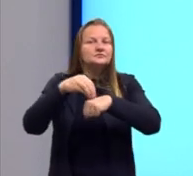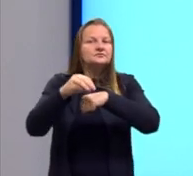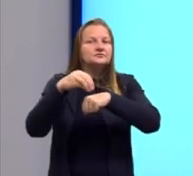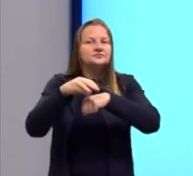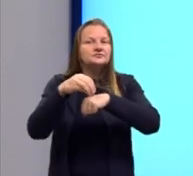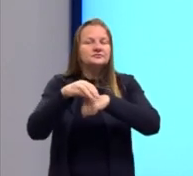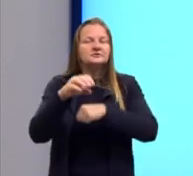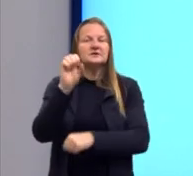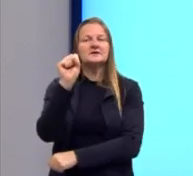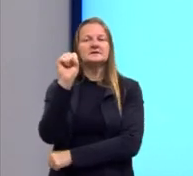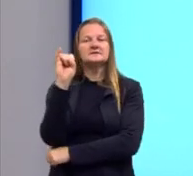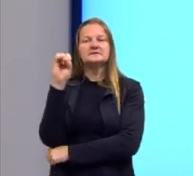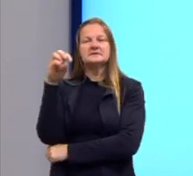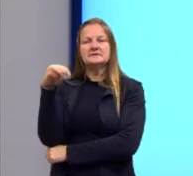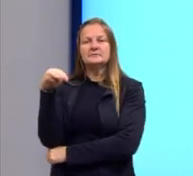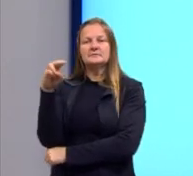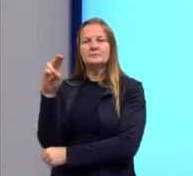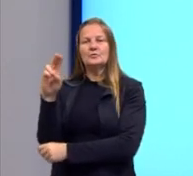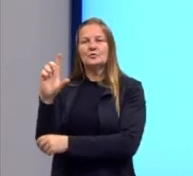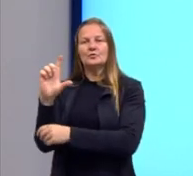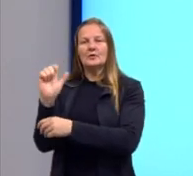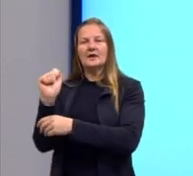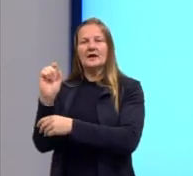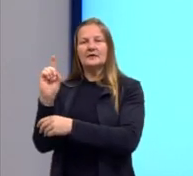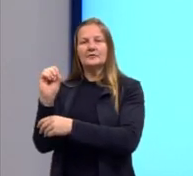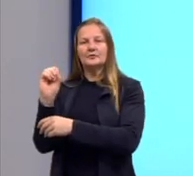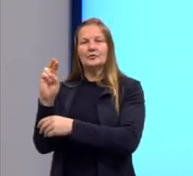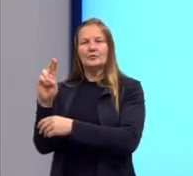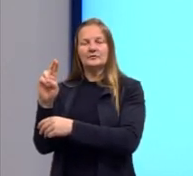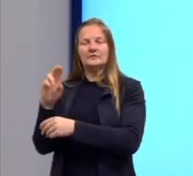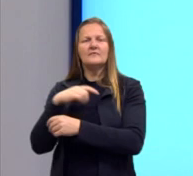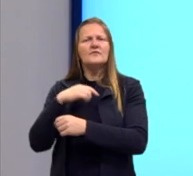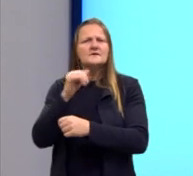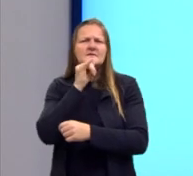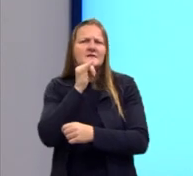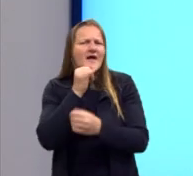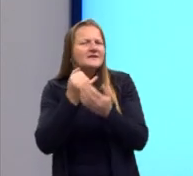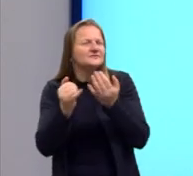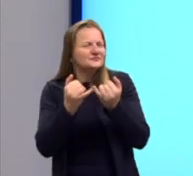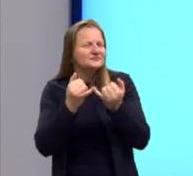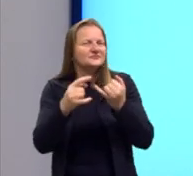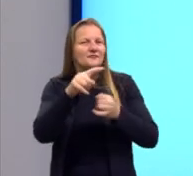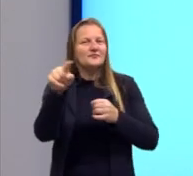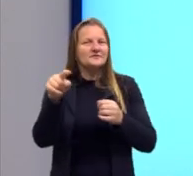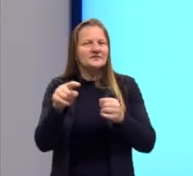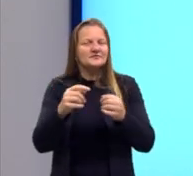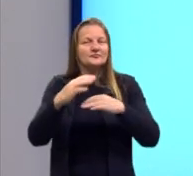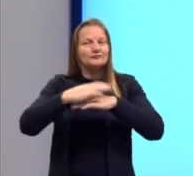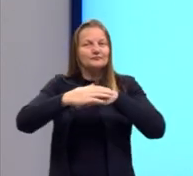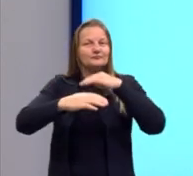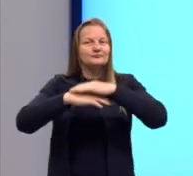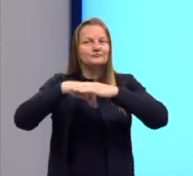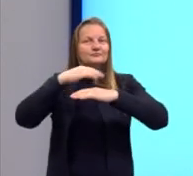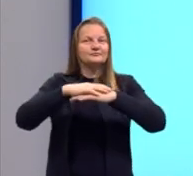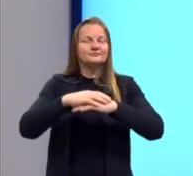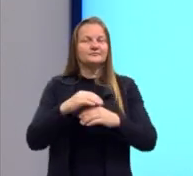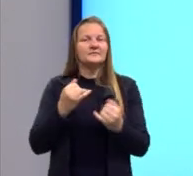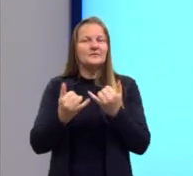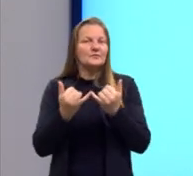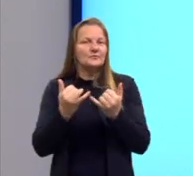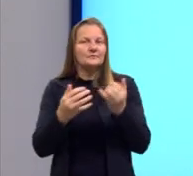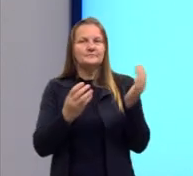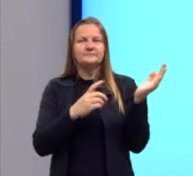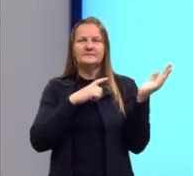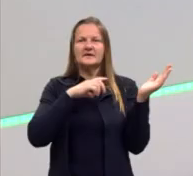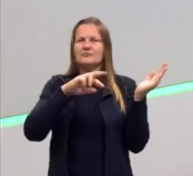simulador É bem interessante né vocês irem testando irem montando para ver o que que vocês conseguem construir tá no simulador